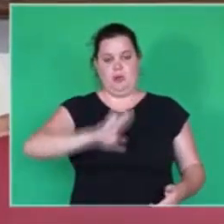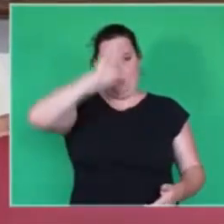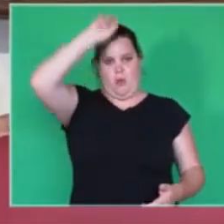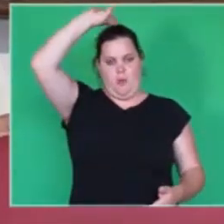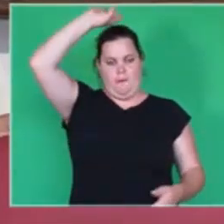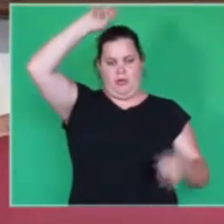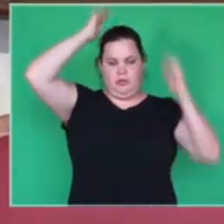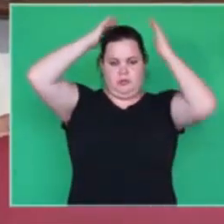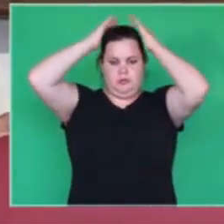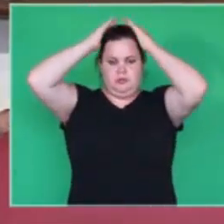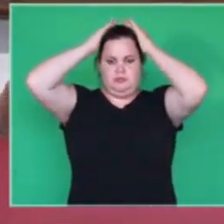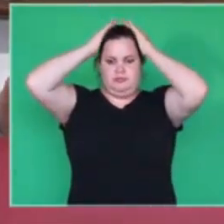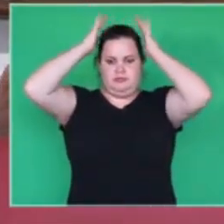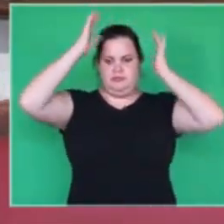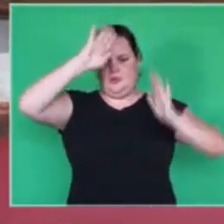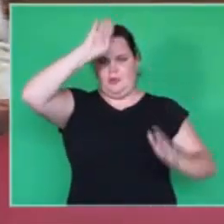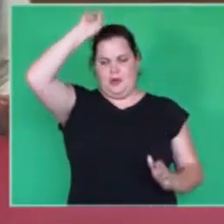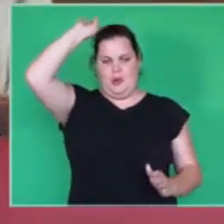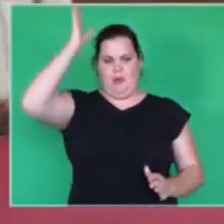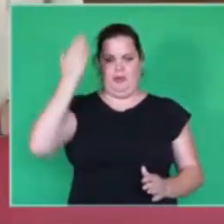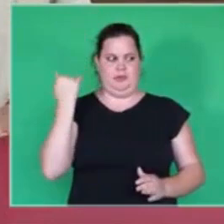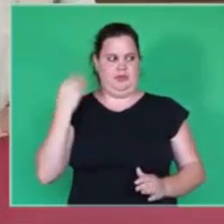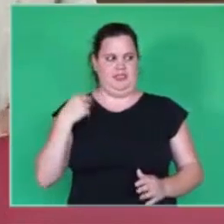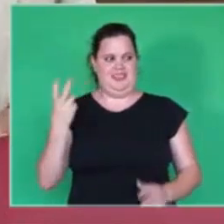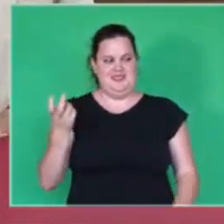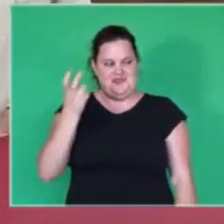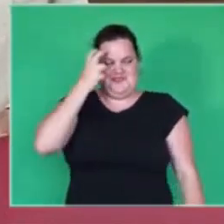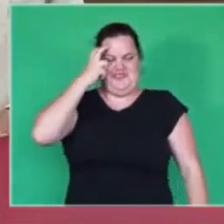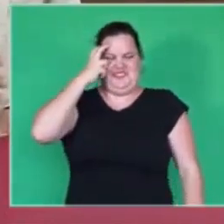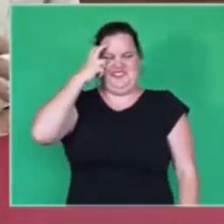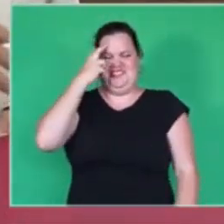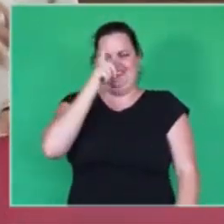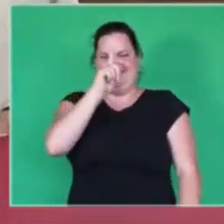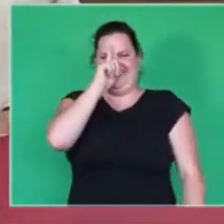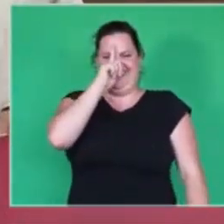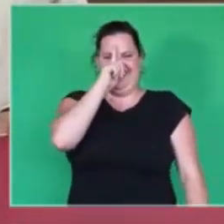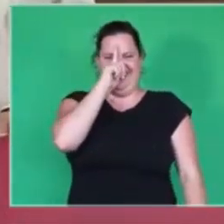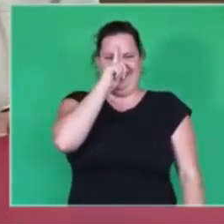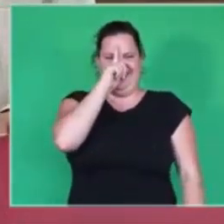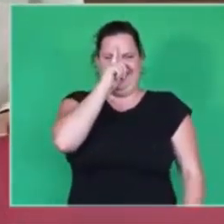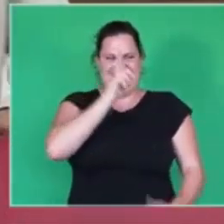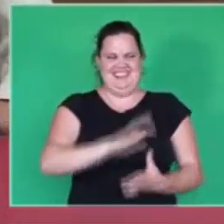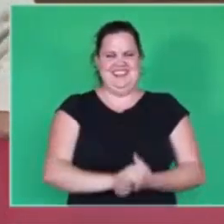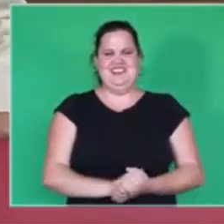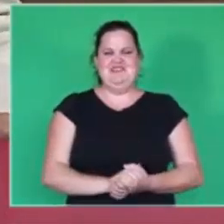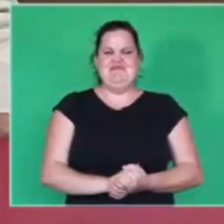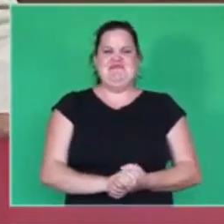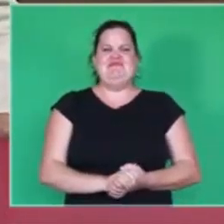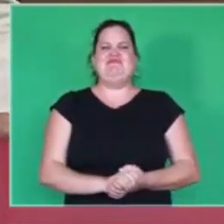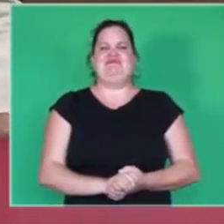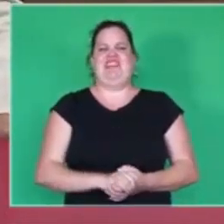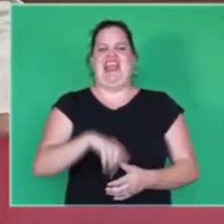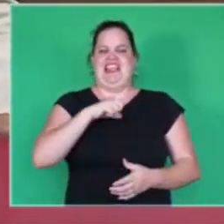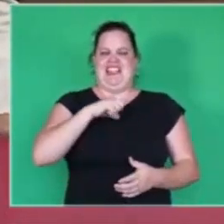a cultura grega. E a cultura grega, além de poetas,